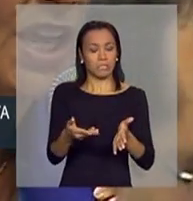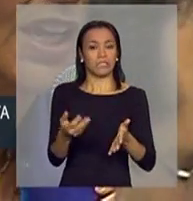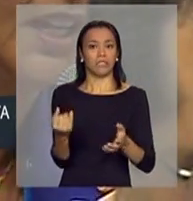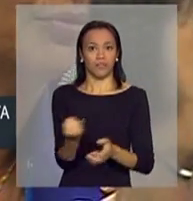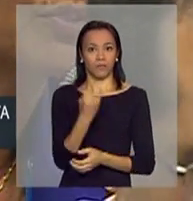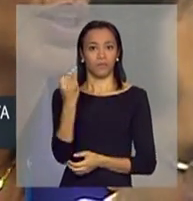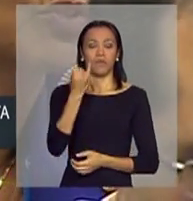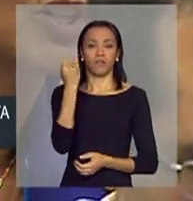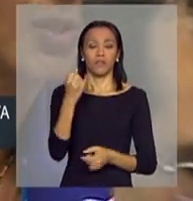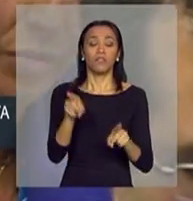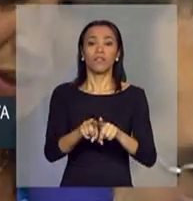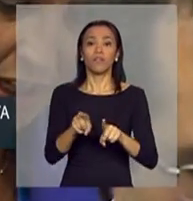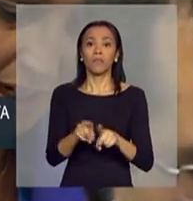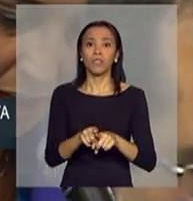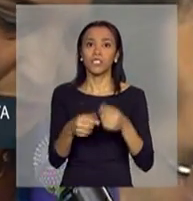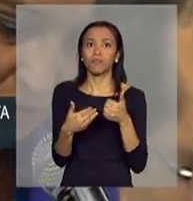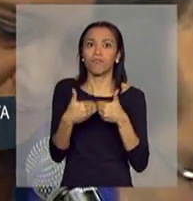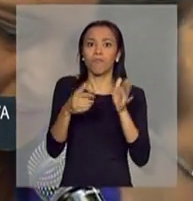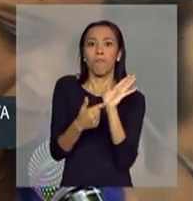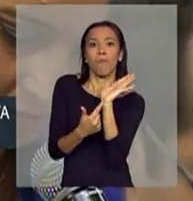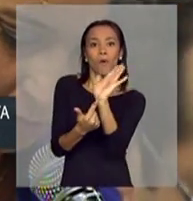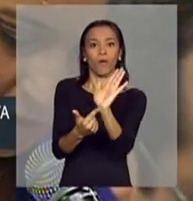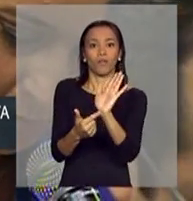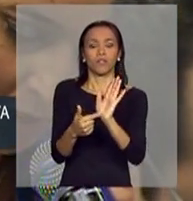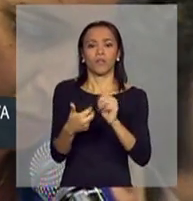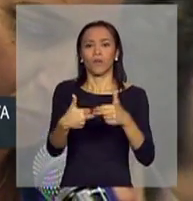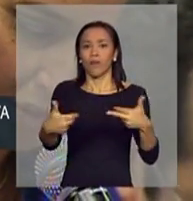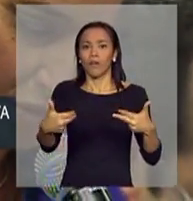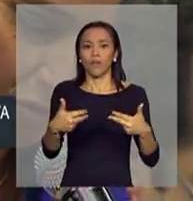reveladoras. E, em função disso, eu queria fazer